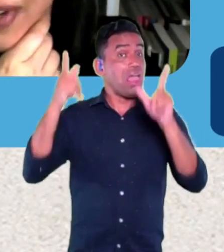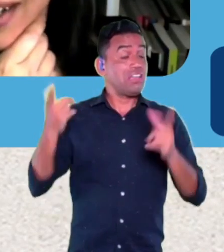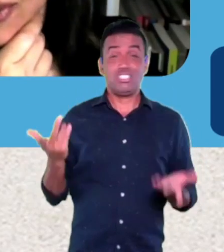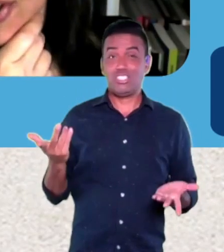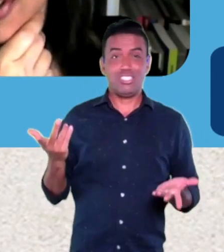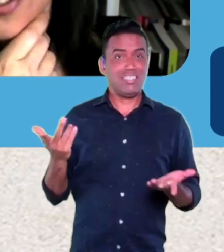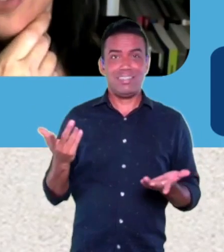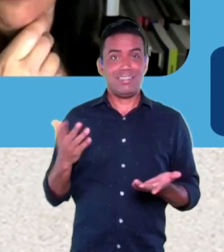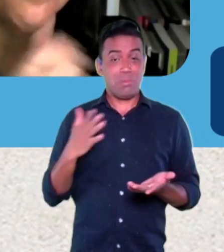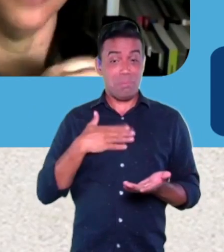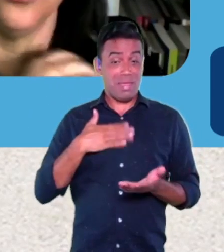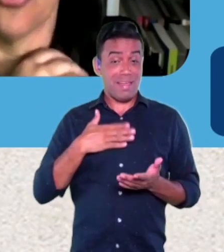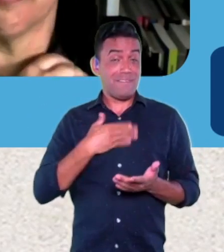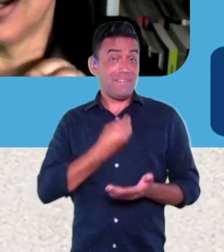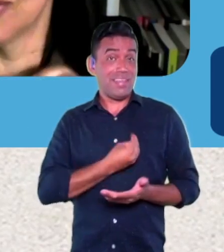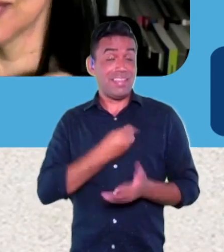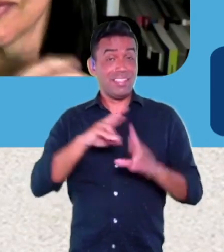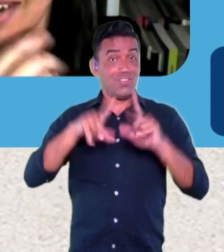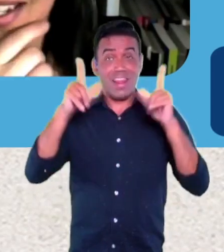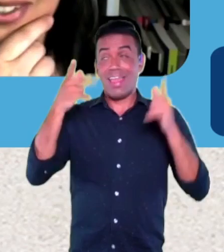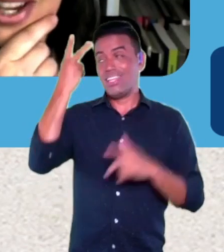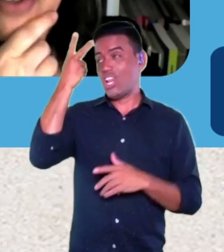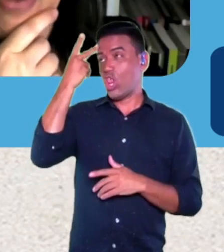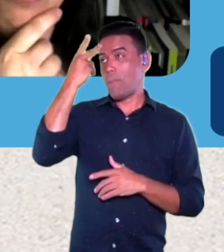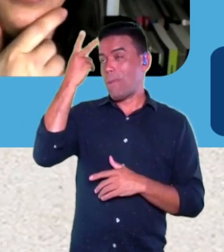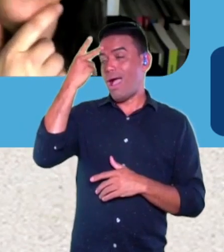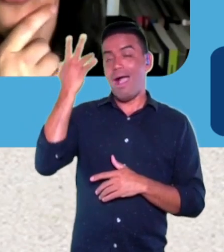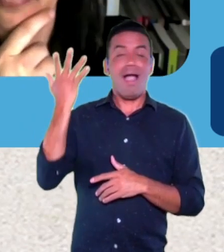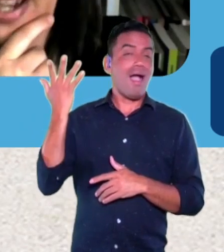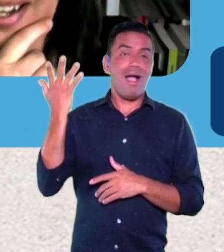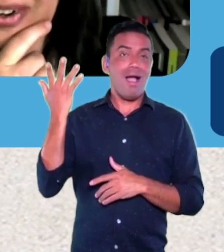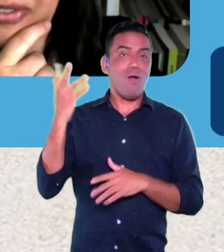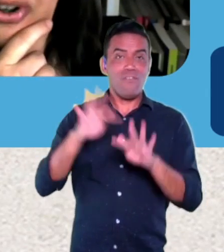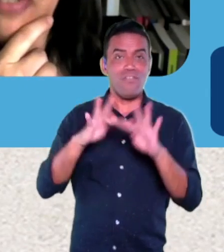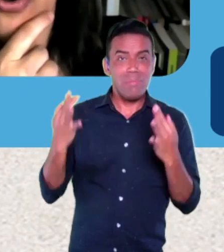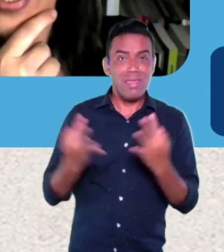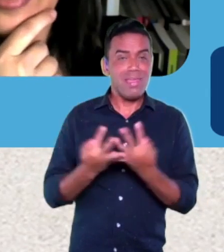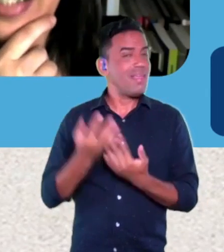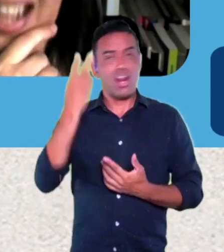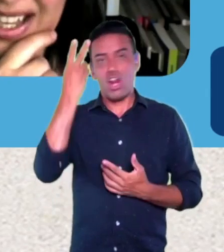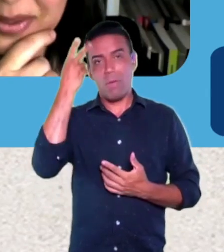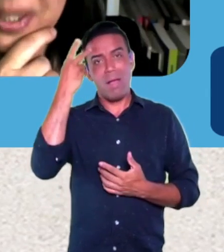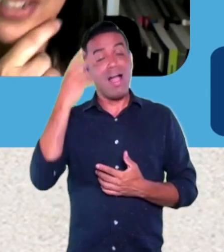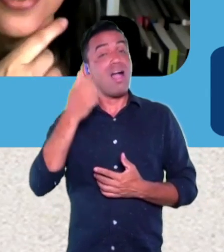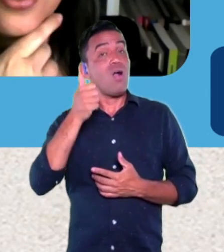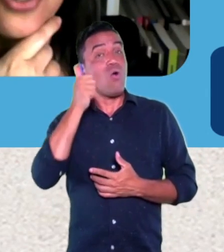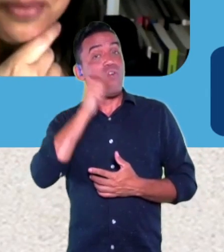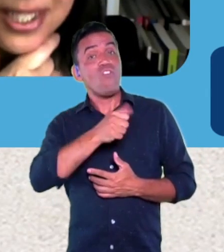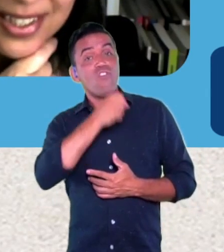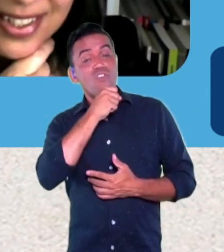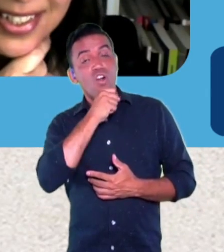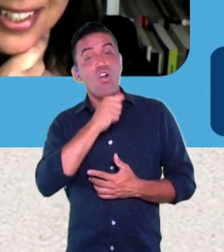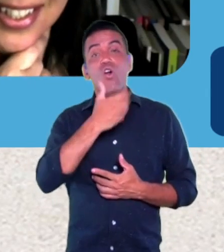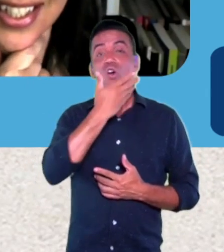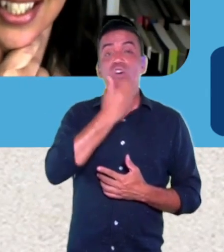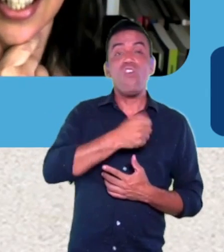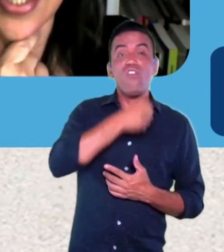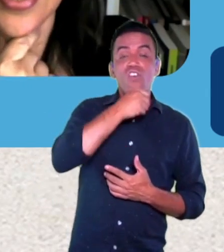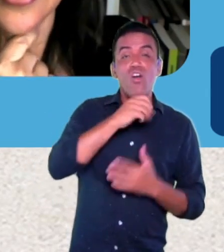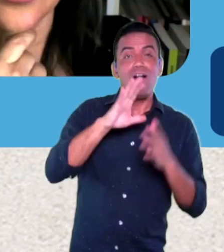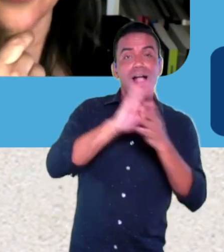vida diferentona, eu tenho a vida mais normal do universo, família normal, vô e vó casado, imagina que coisa mais esquisita,